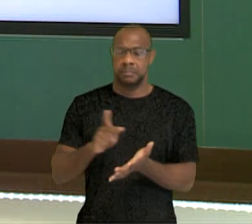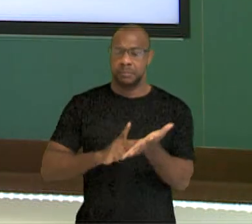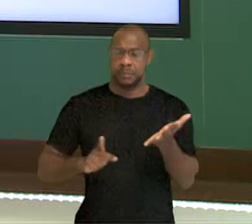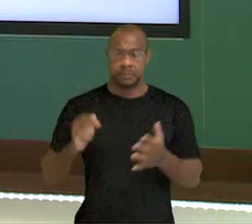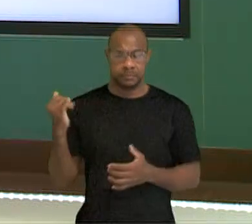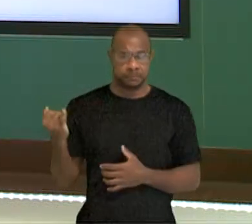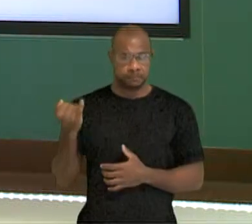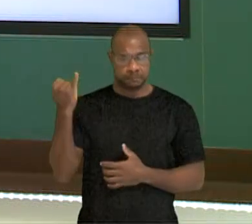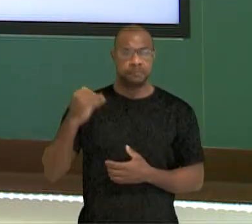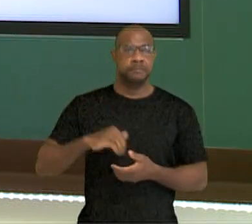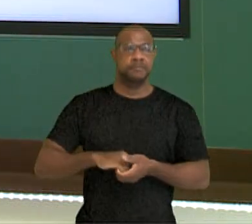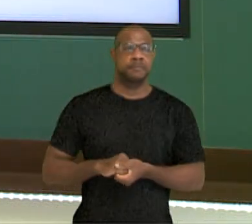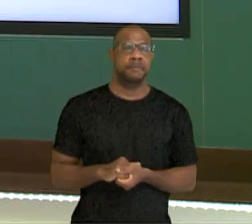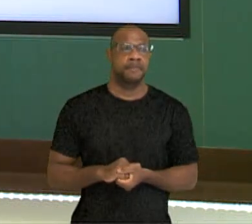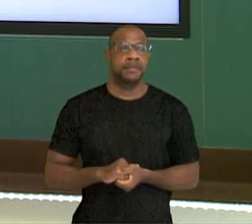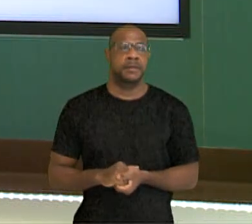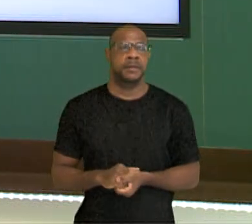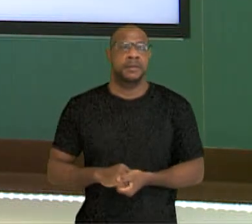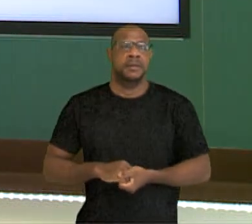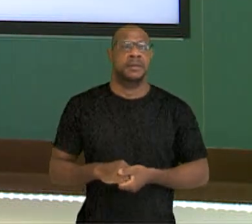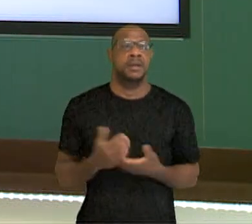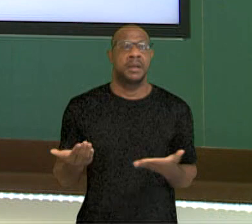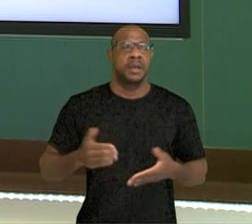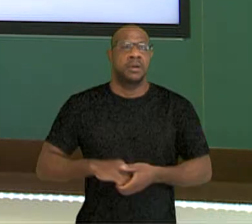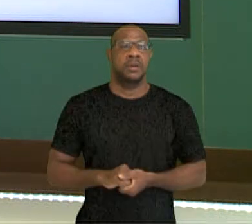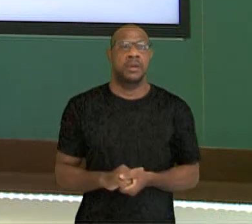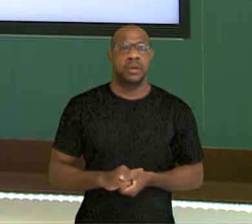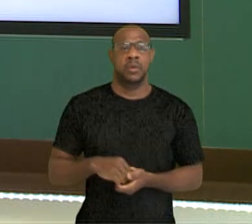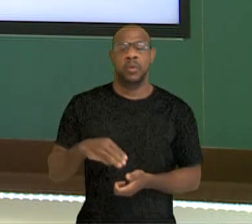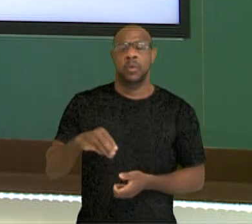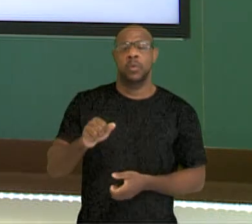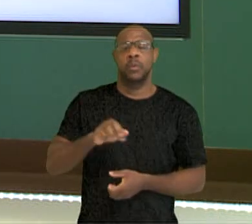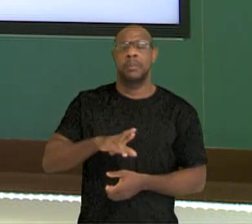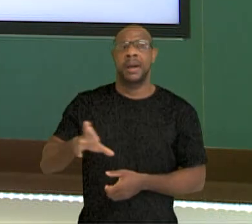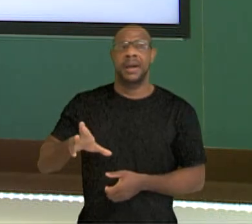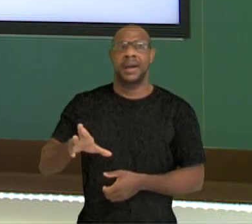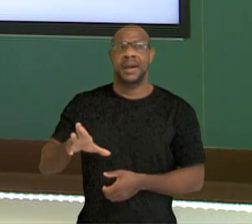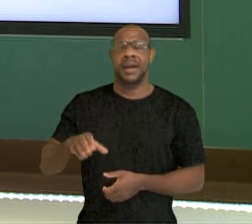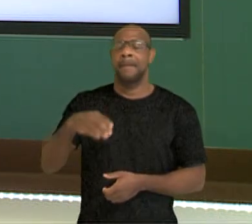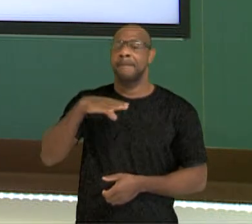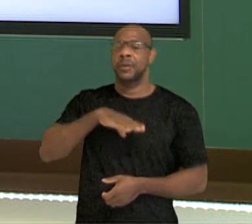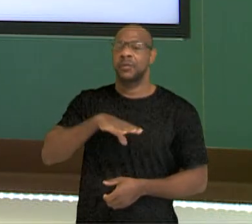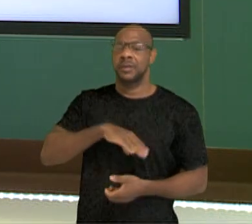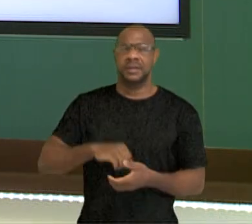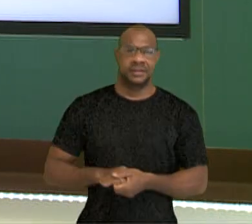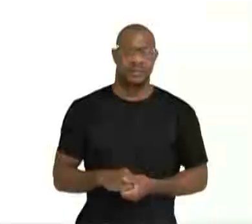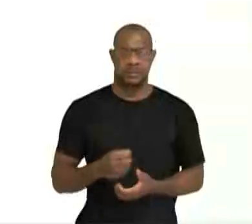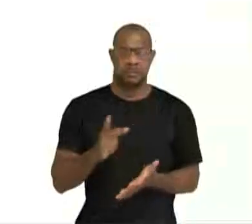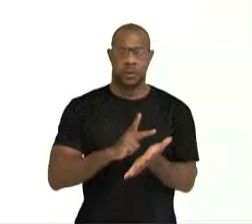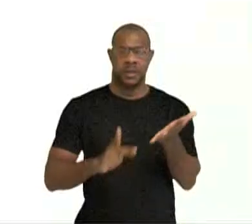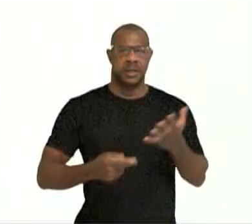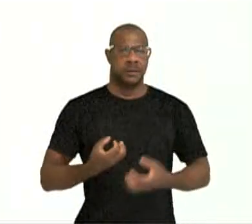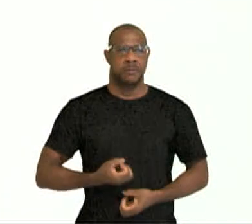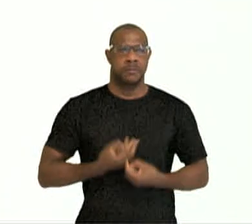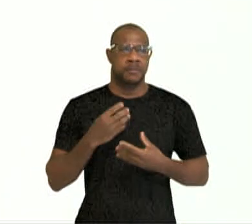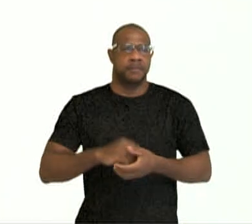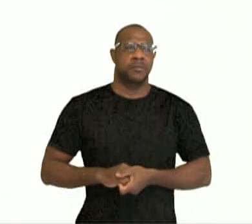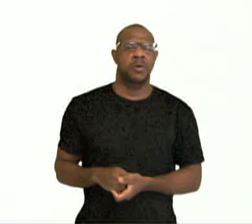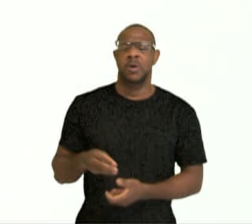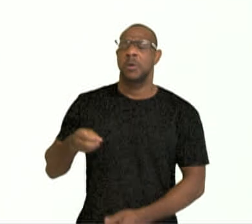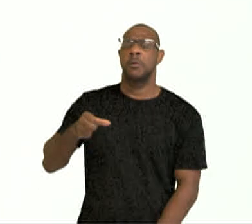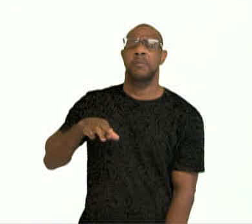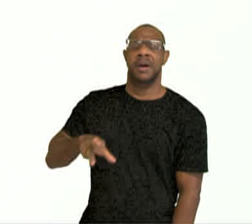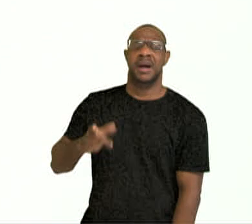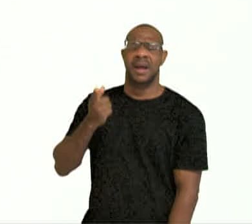Vamos então ao Mar Português, o seu maior poema, né? Escrito em mensagem. Ó mar